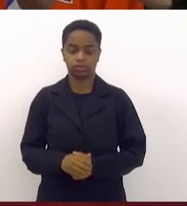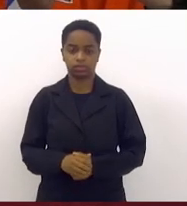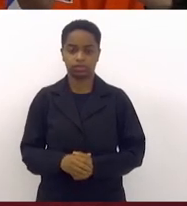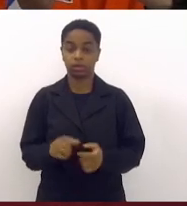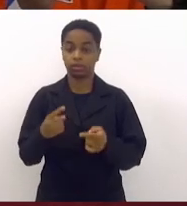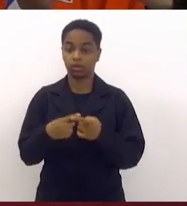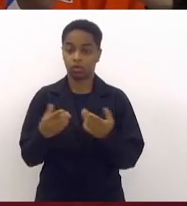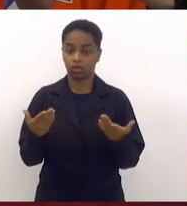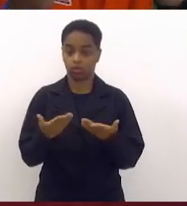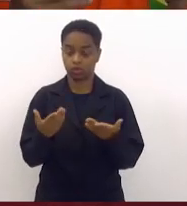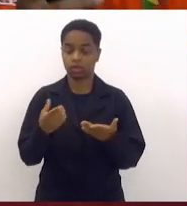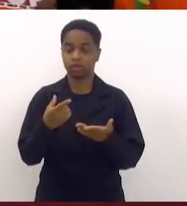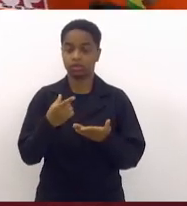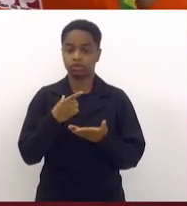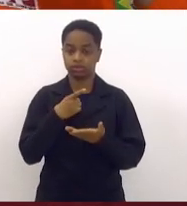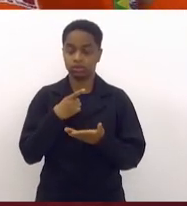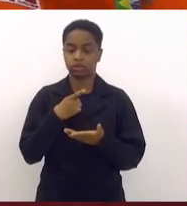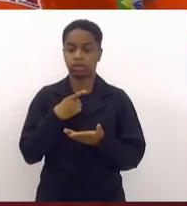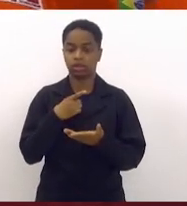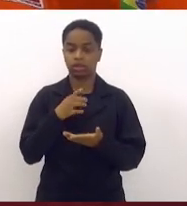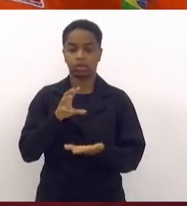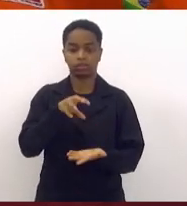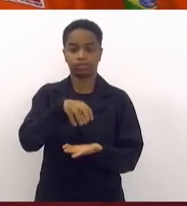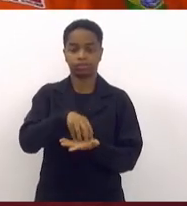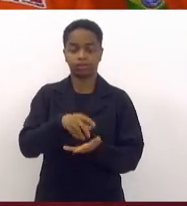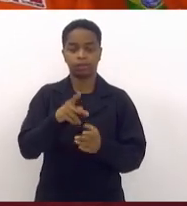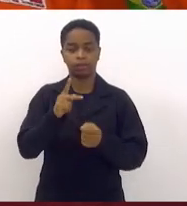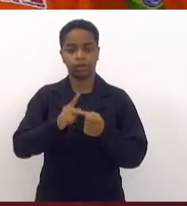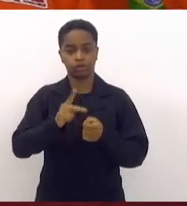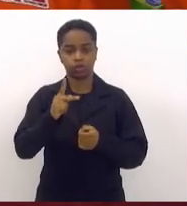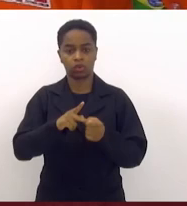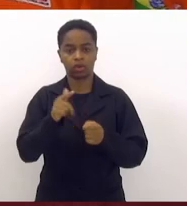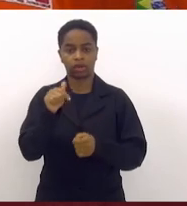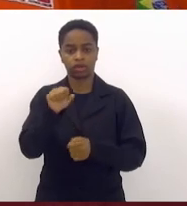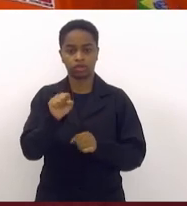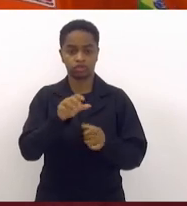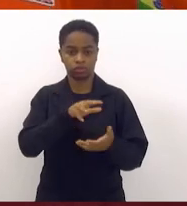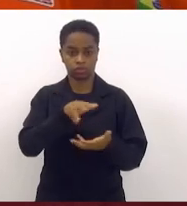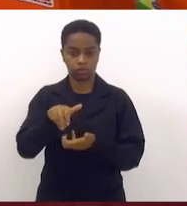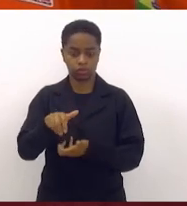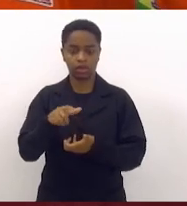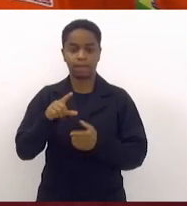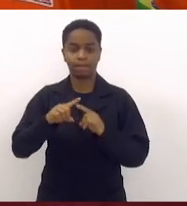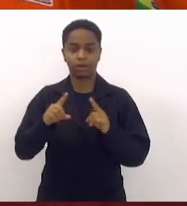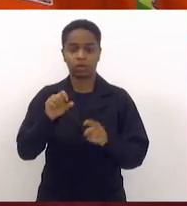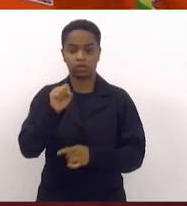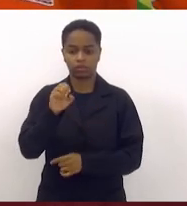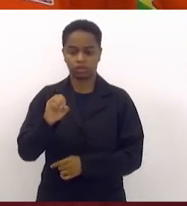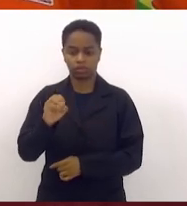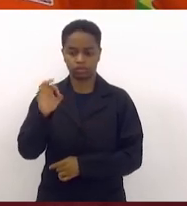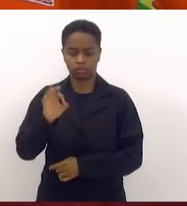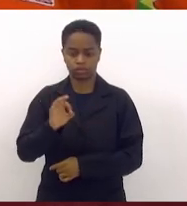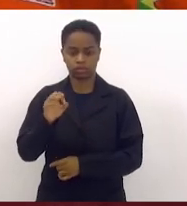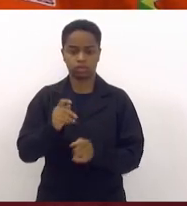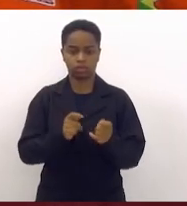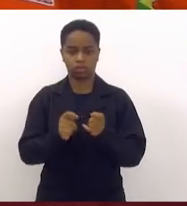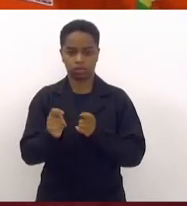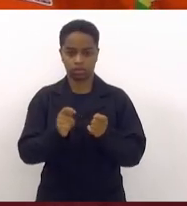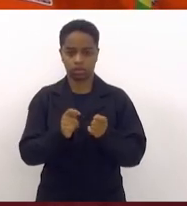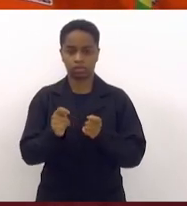reservas de petróleo e gás no mundo onde 80% delas são controladas por empresas públicas ou